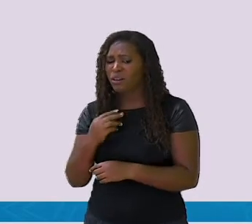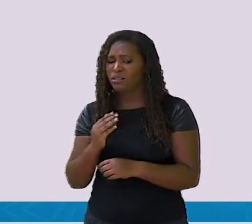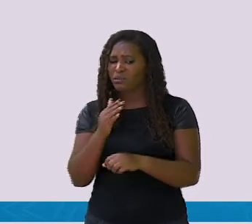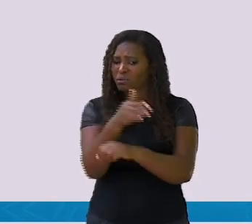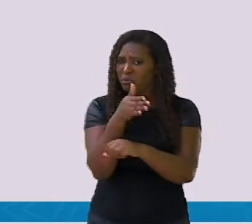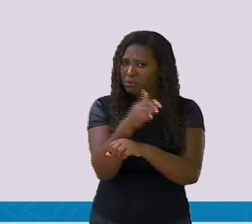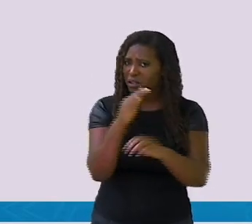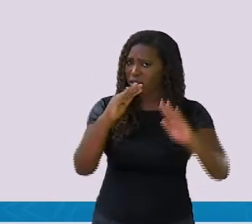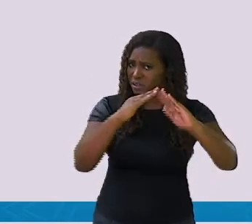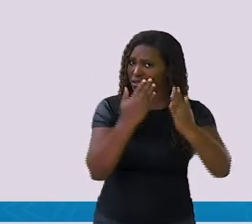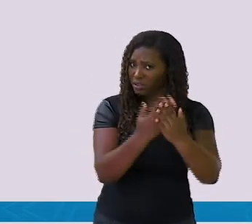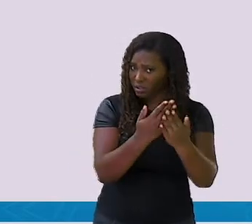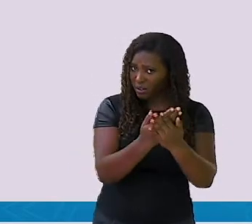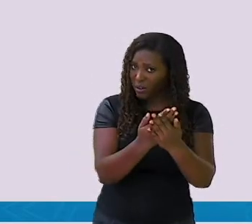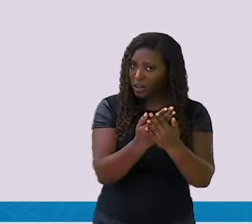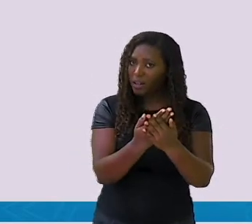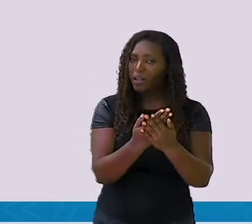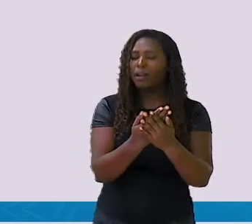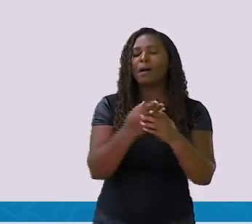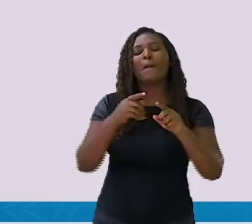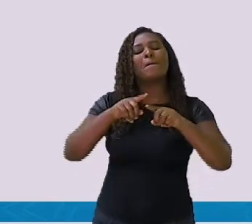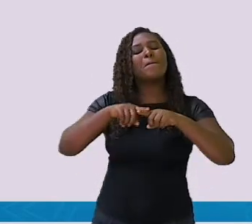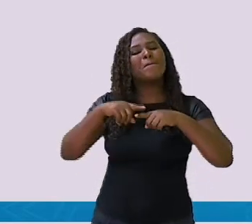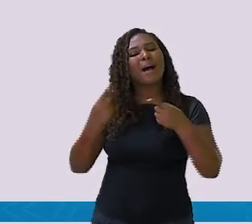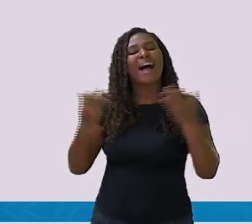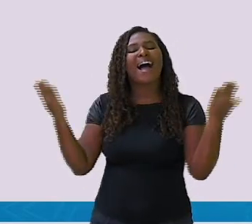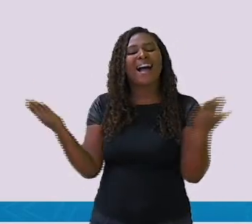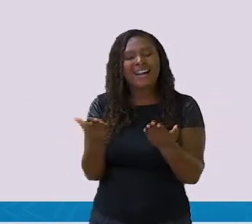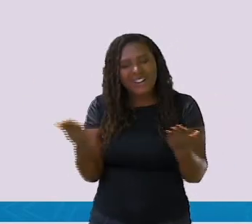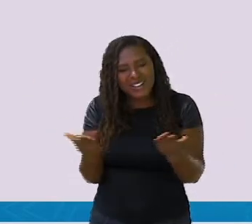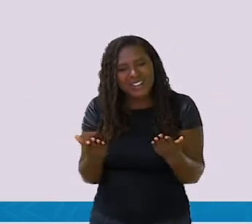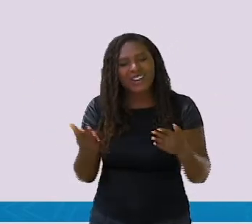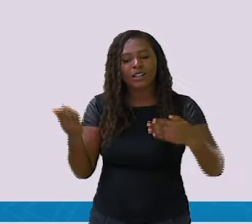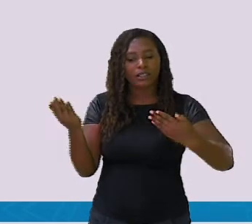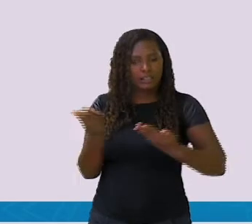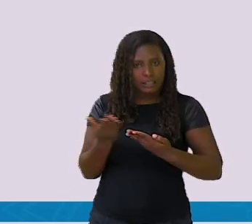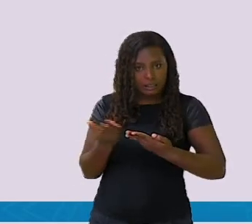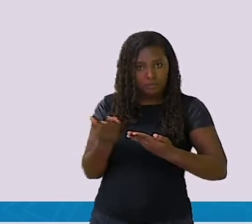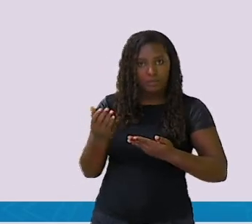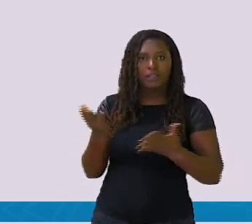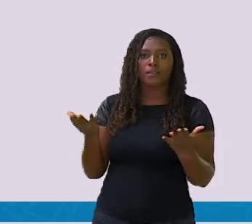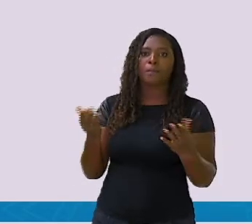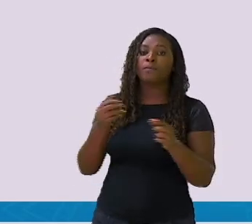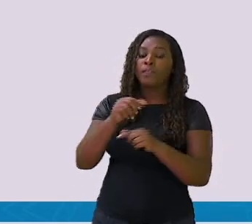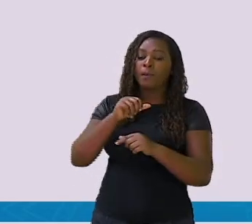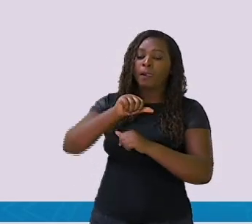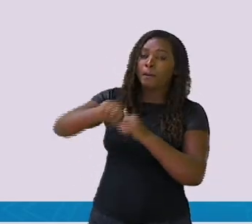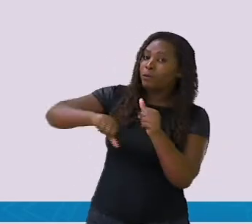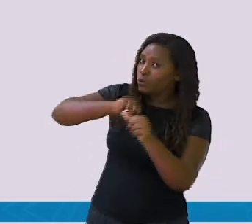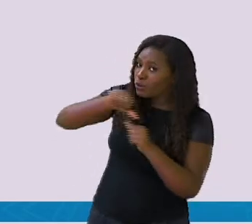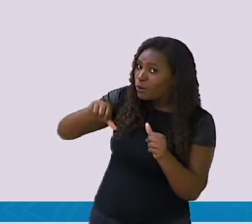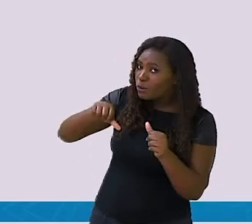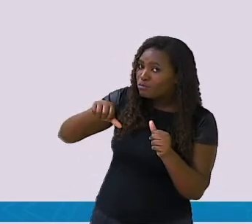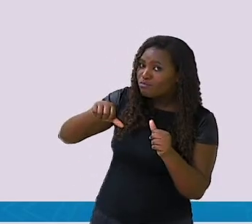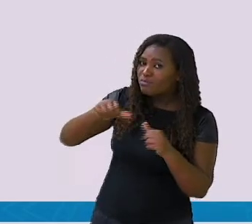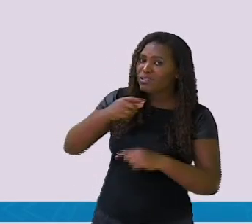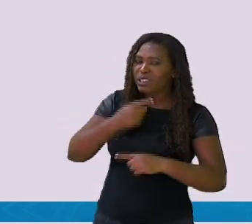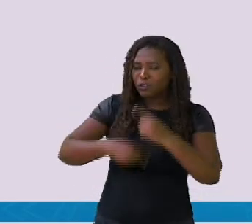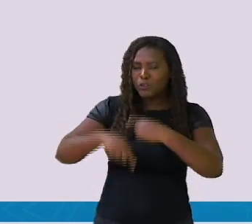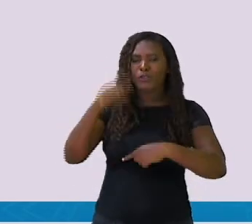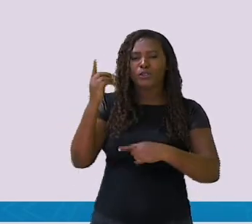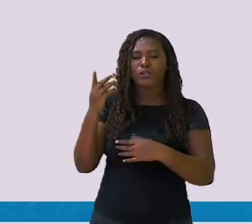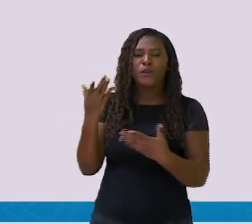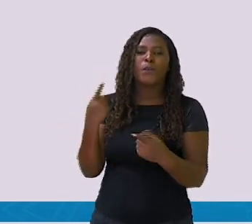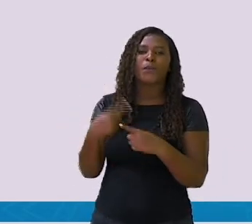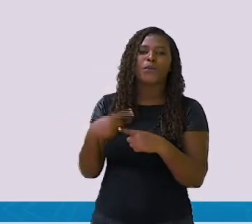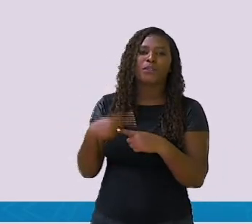sociedade conseguem também ingressar numa escola. Não era tão simples assim, né? Não era com tanta